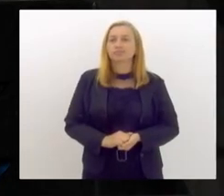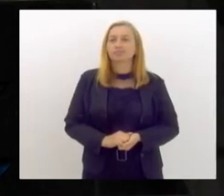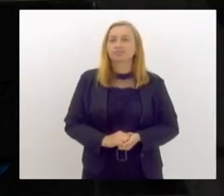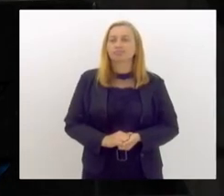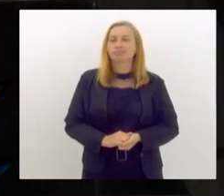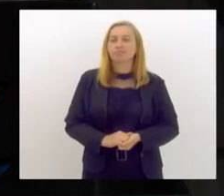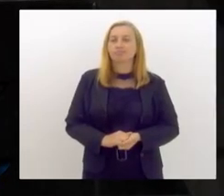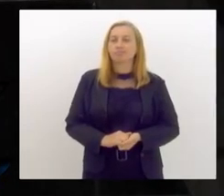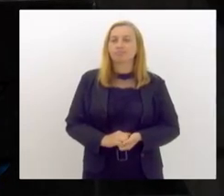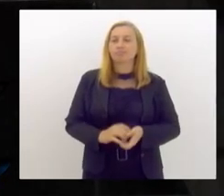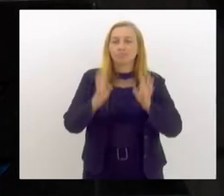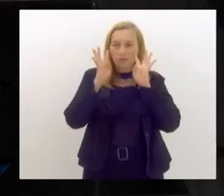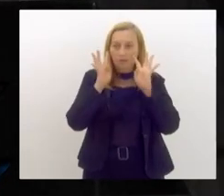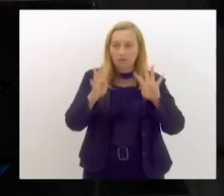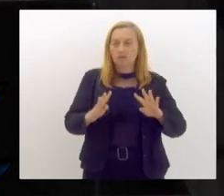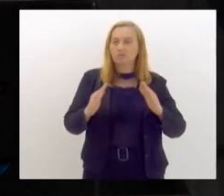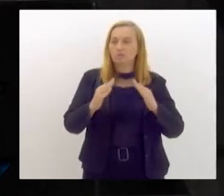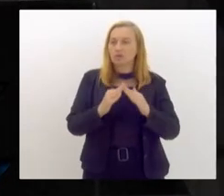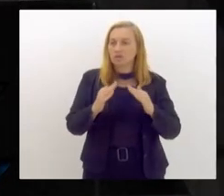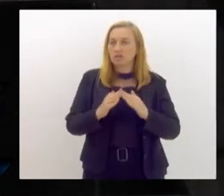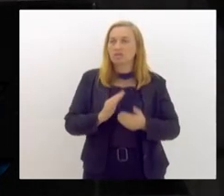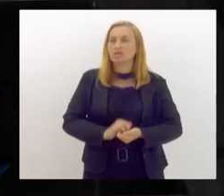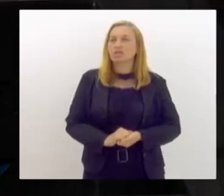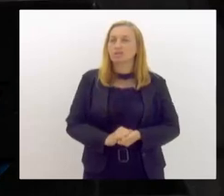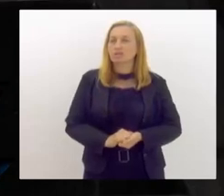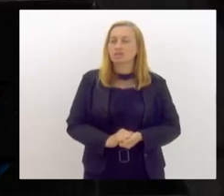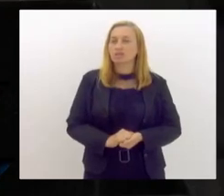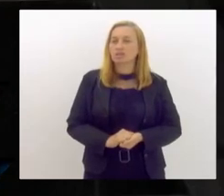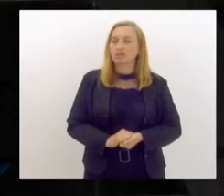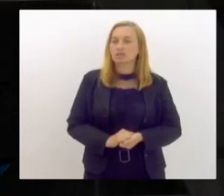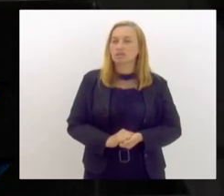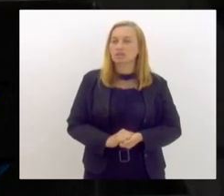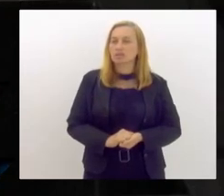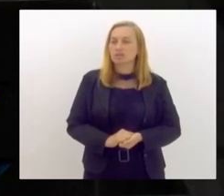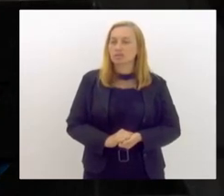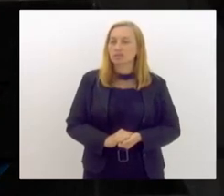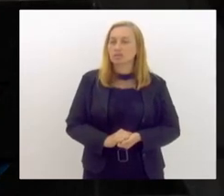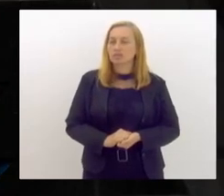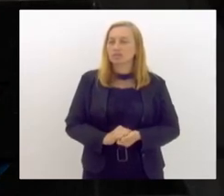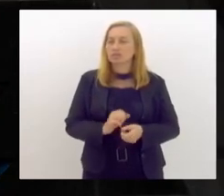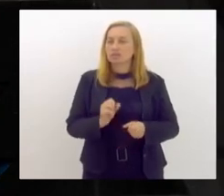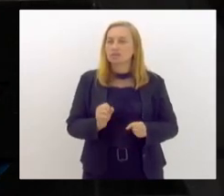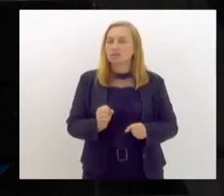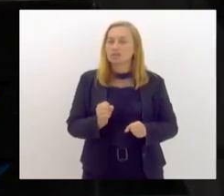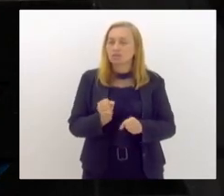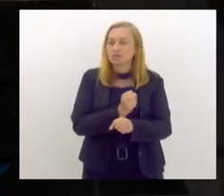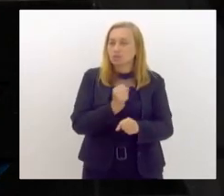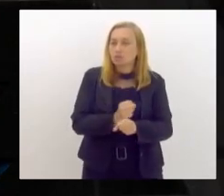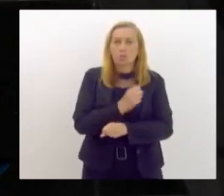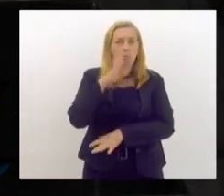A atenção à moradia e a estabilidade das construções,